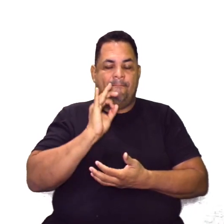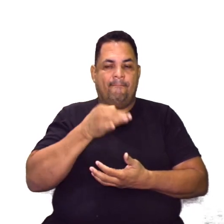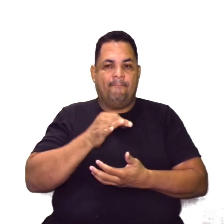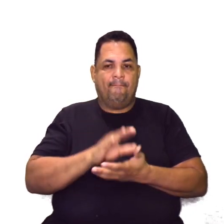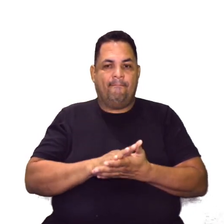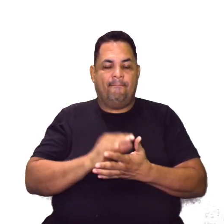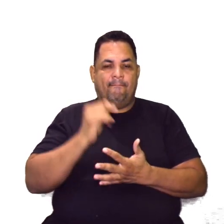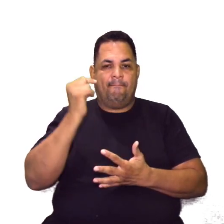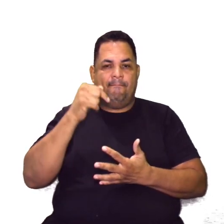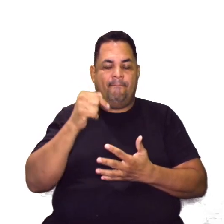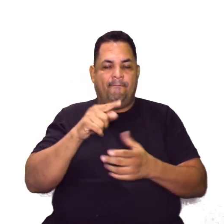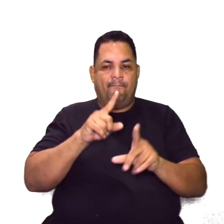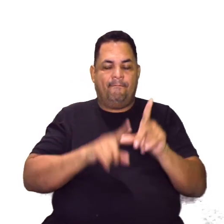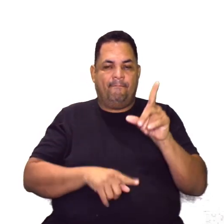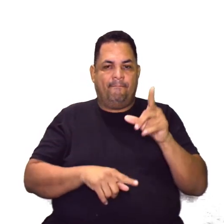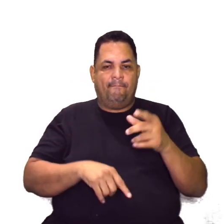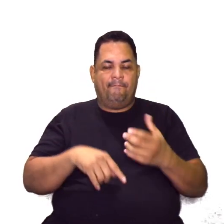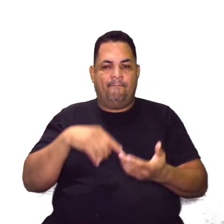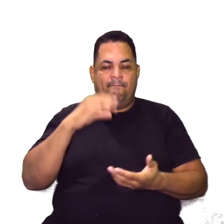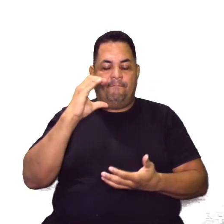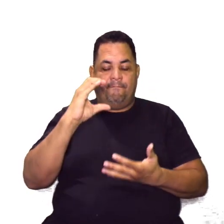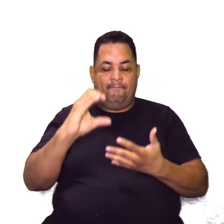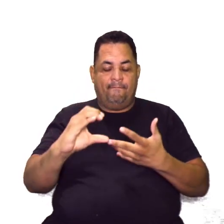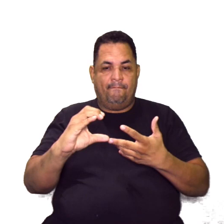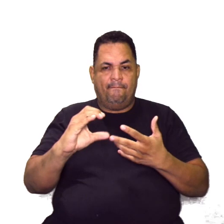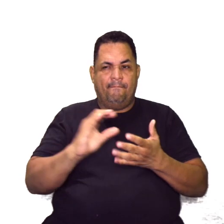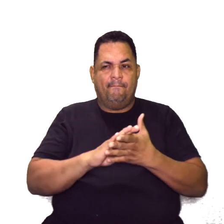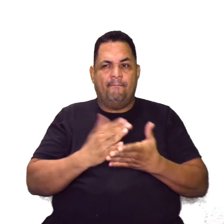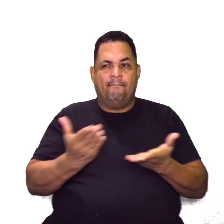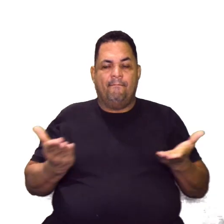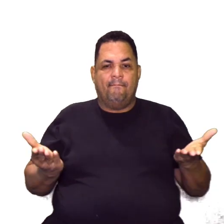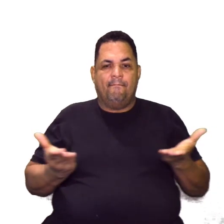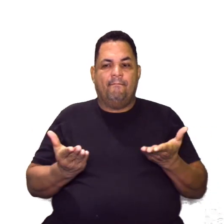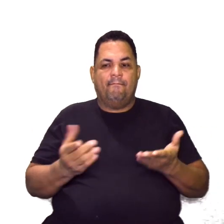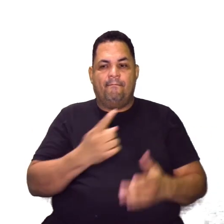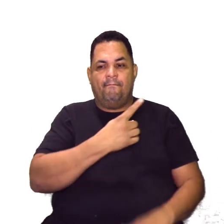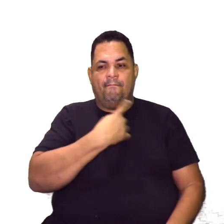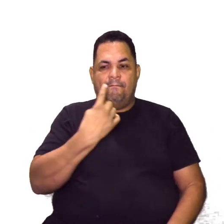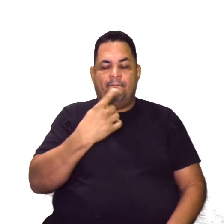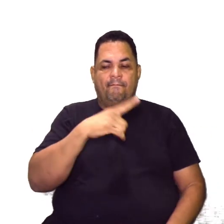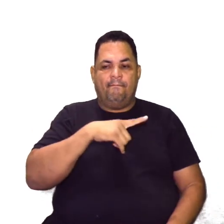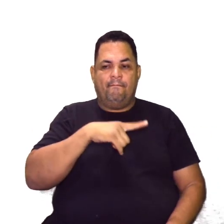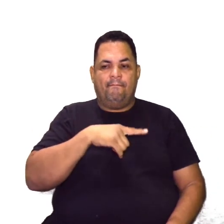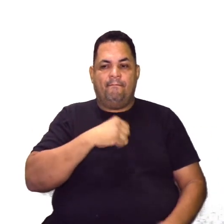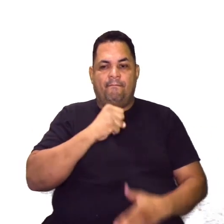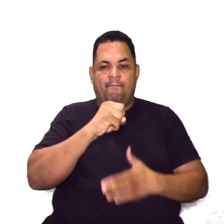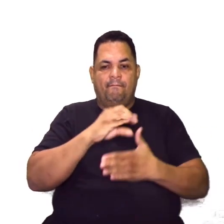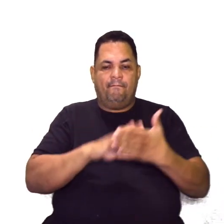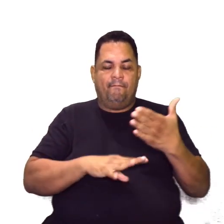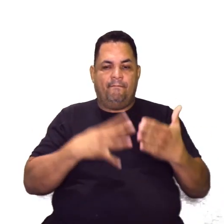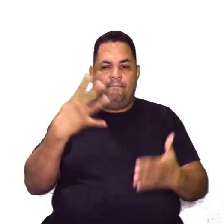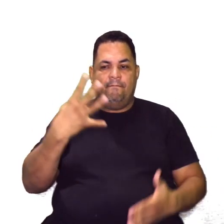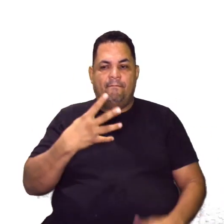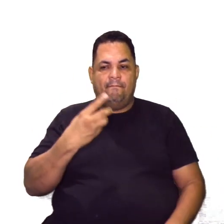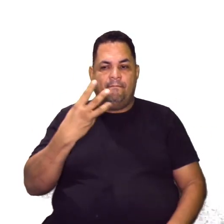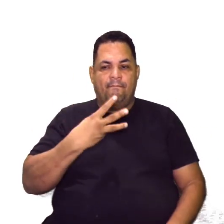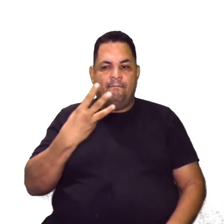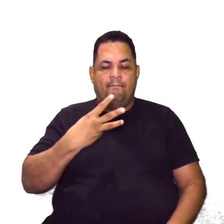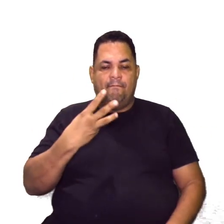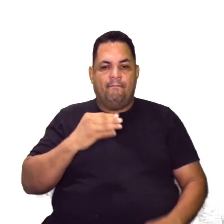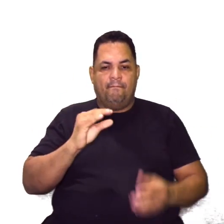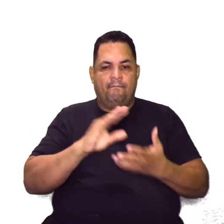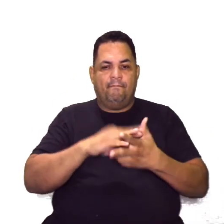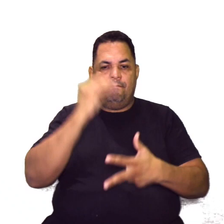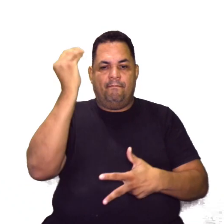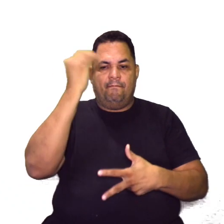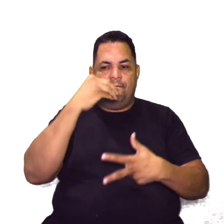acertar a alternativa C. Tá joia? Melhor ainda é que nós temos aqui uma terceira questão com o